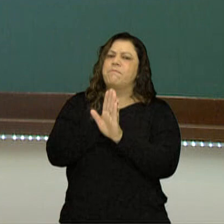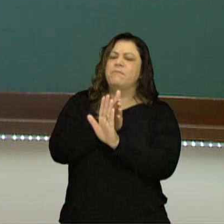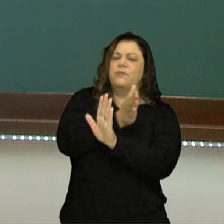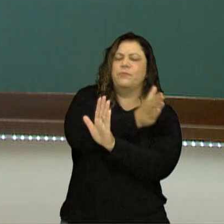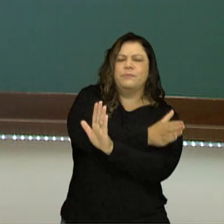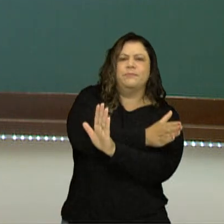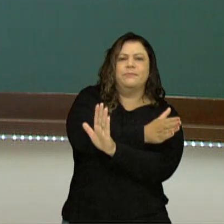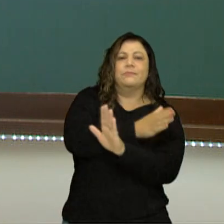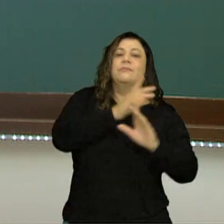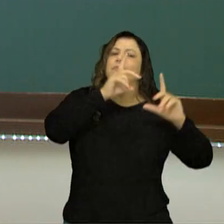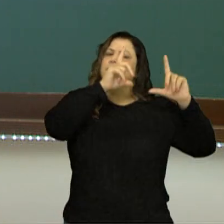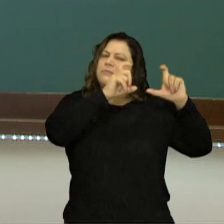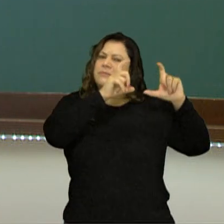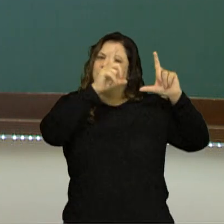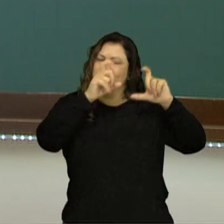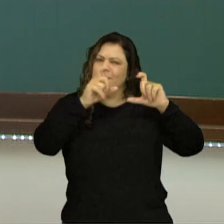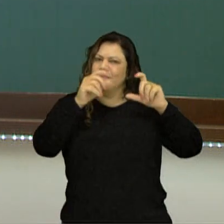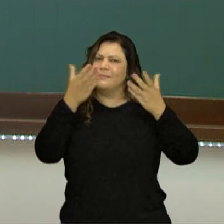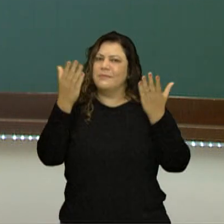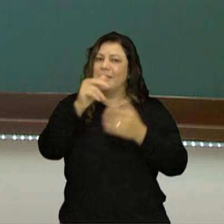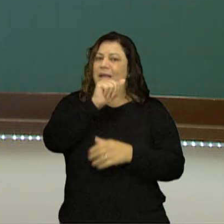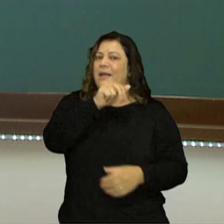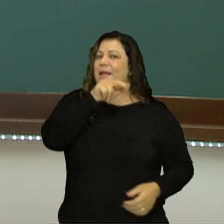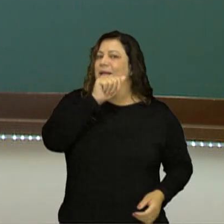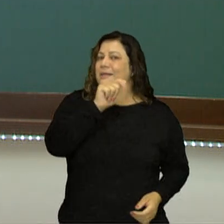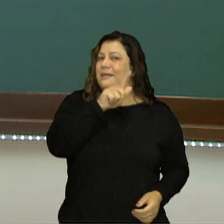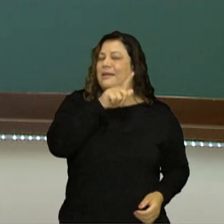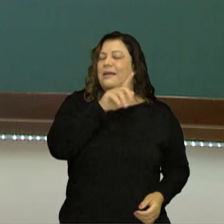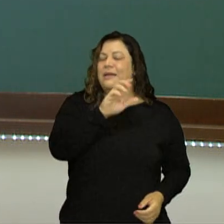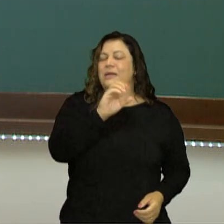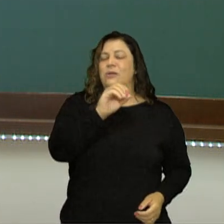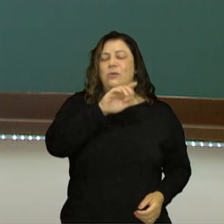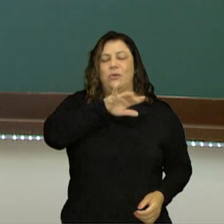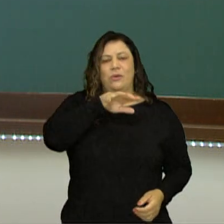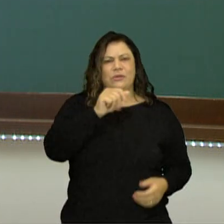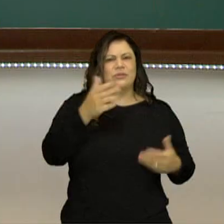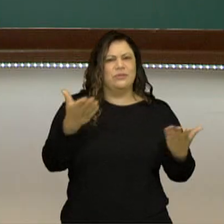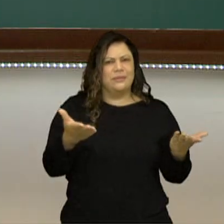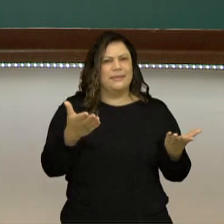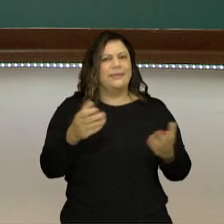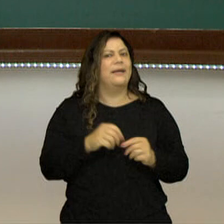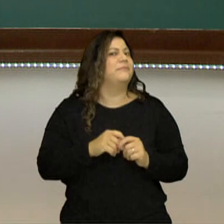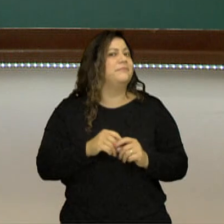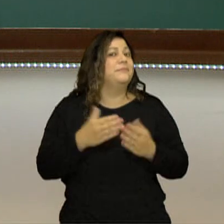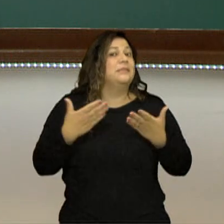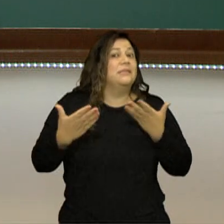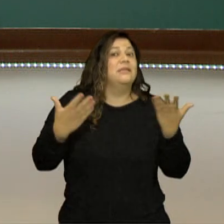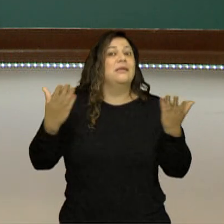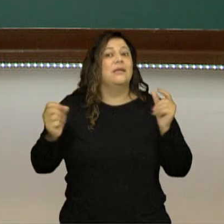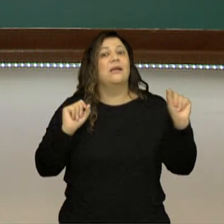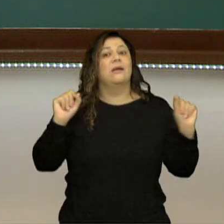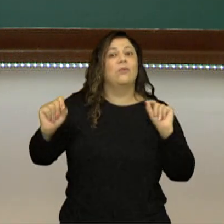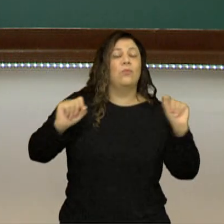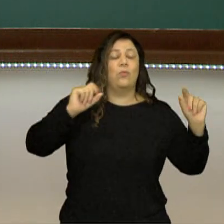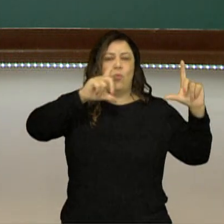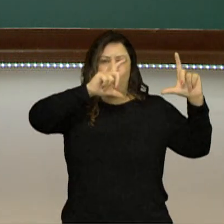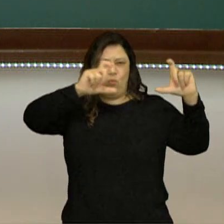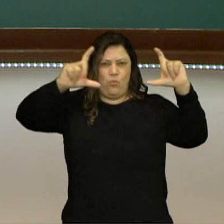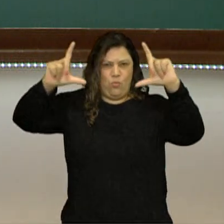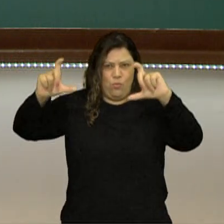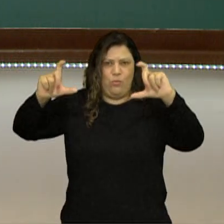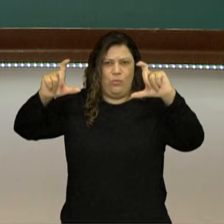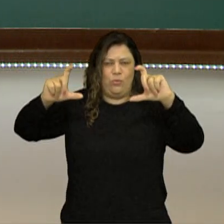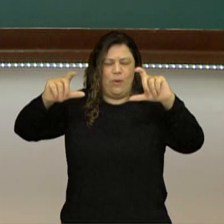a fotografar com câmera analógica, mesmo sabendo que nós já temos a digital? Será que isso torna o fotógrafo